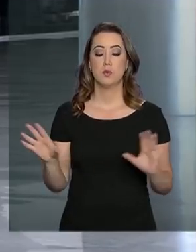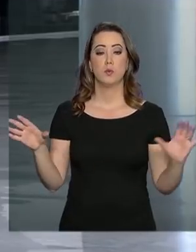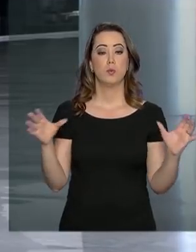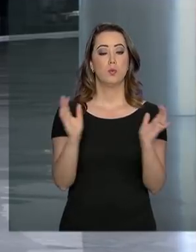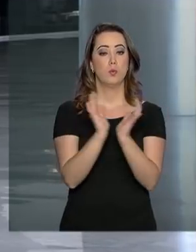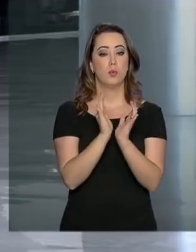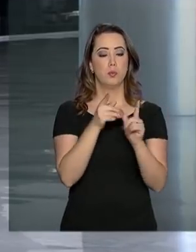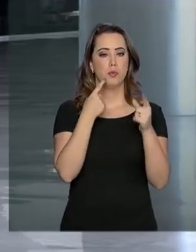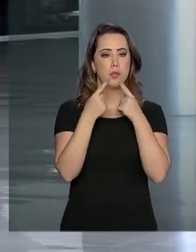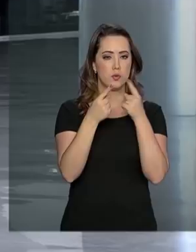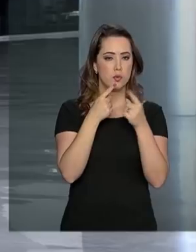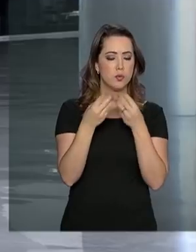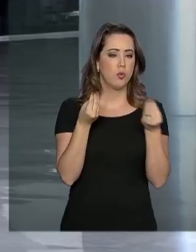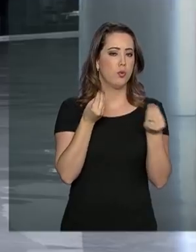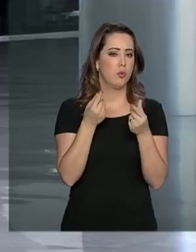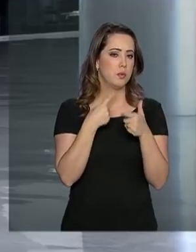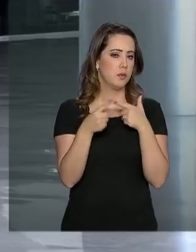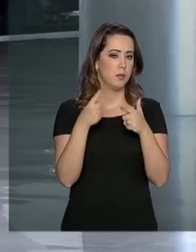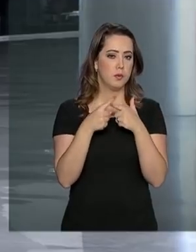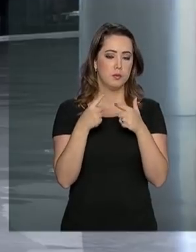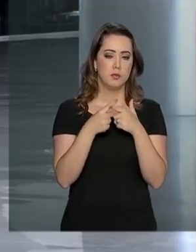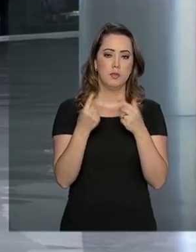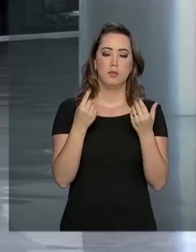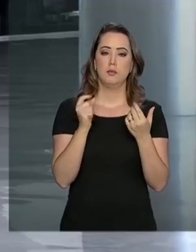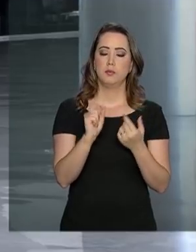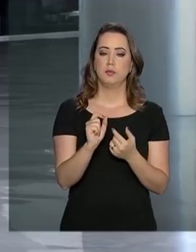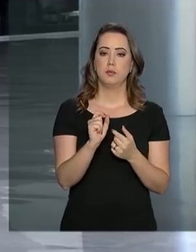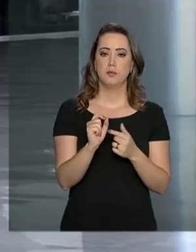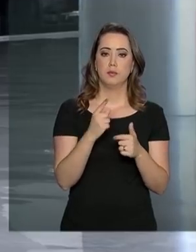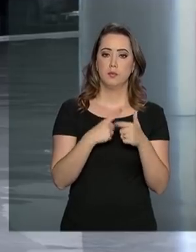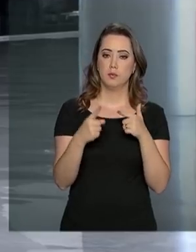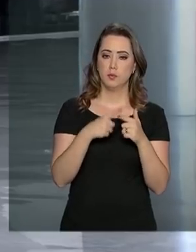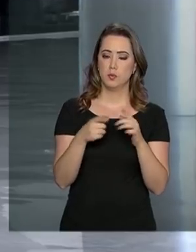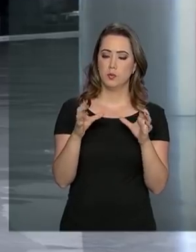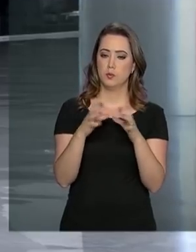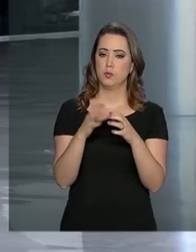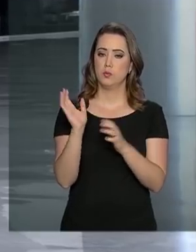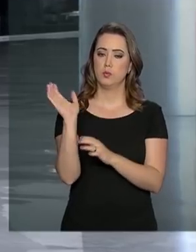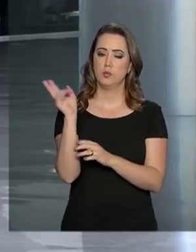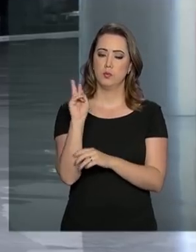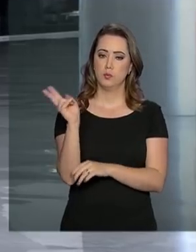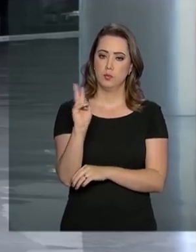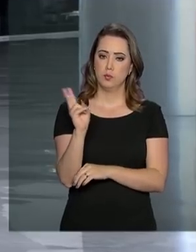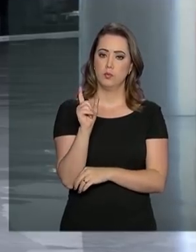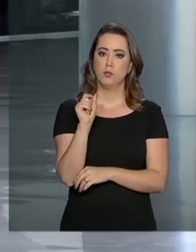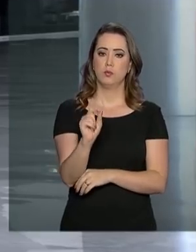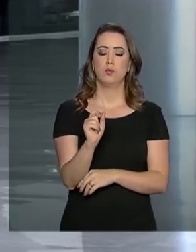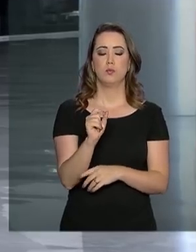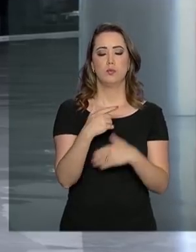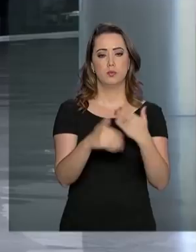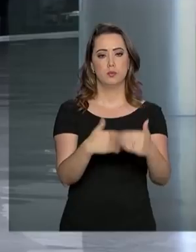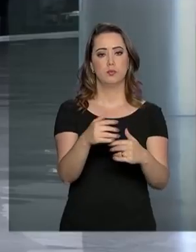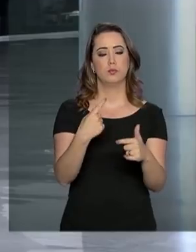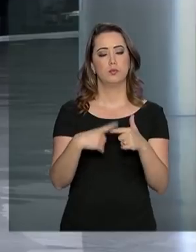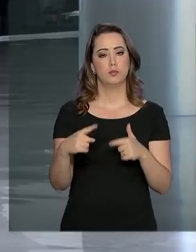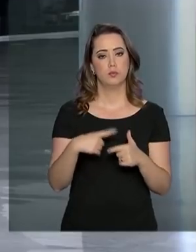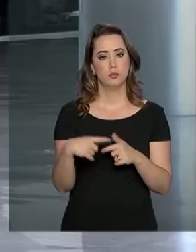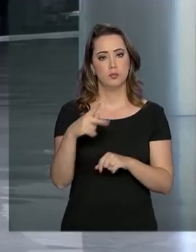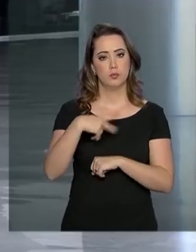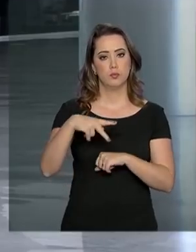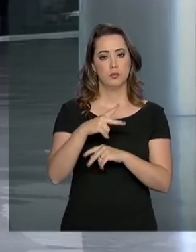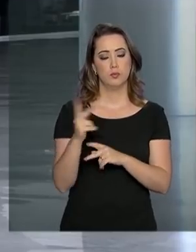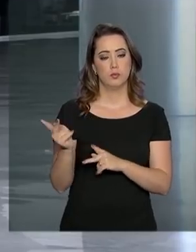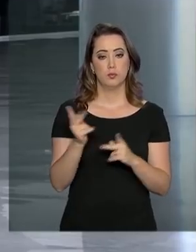vai discutir a situação, os desdobramentos, né, a situação dos venezuelanos e os desdobramentos dessa crise no